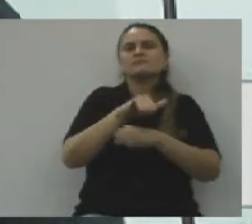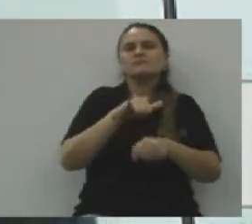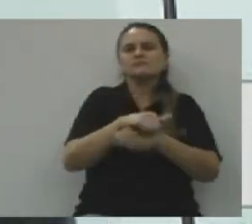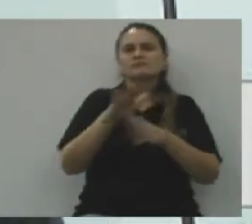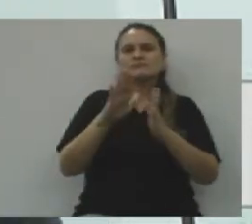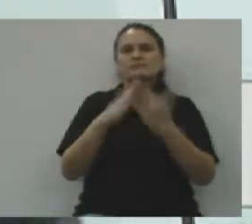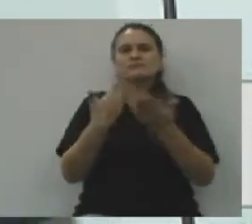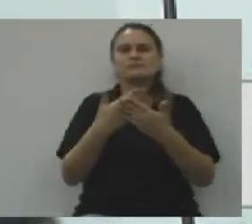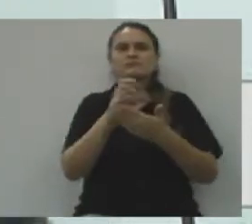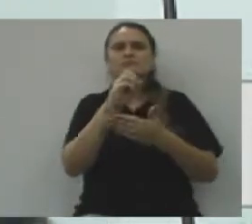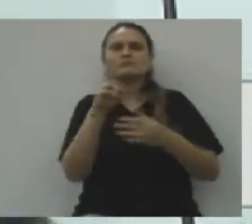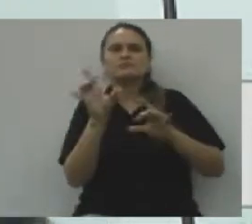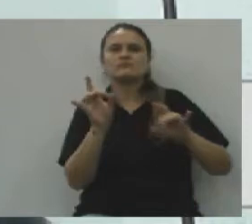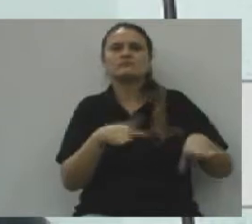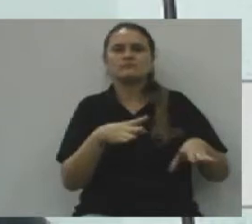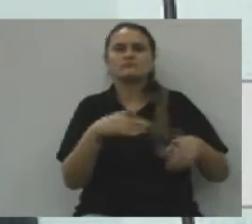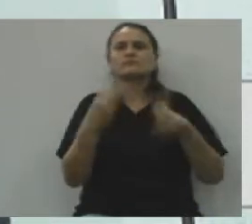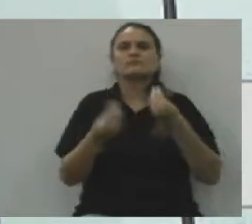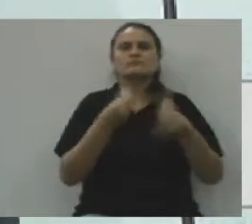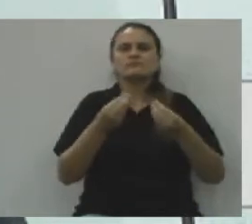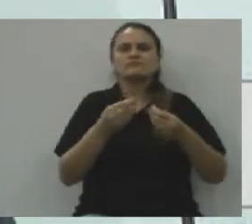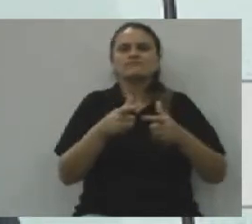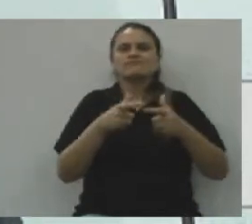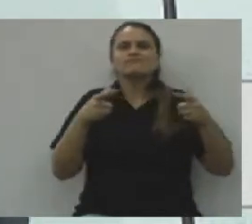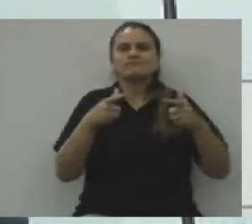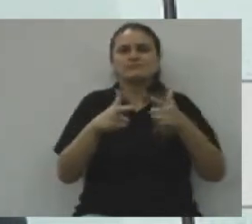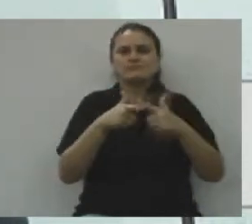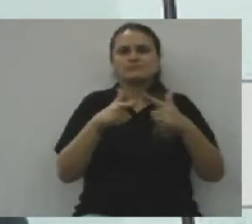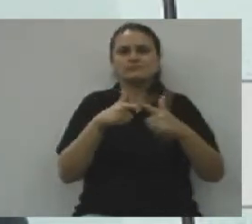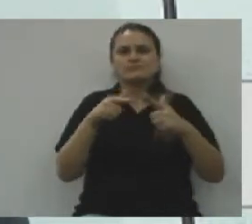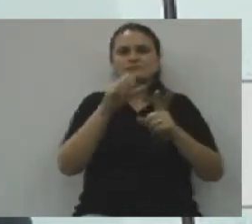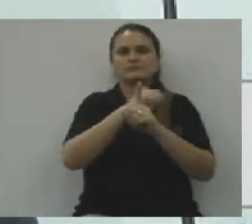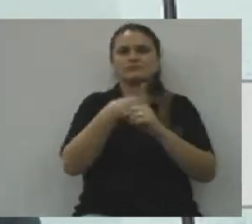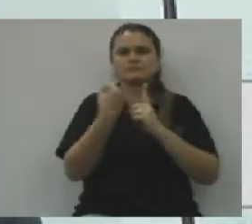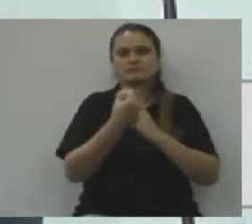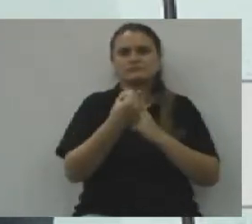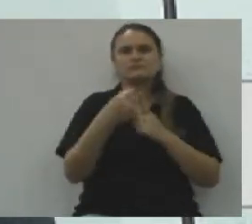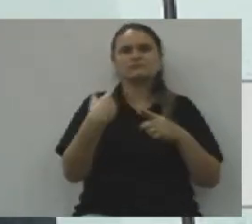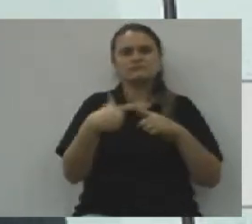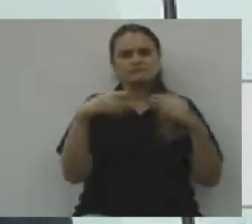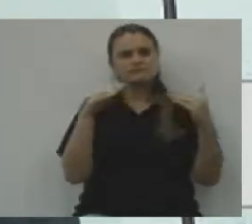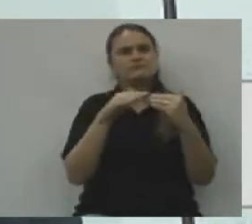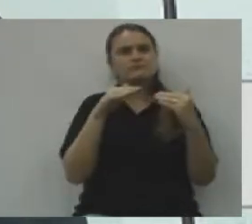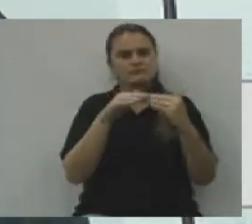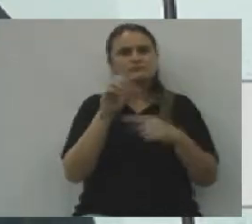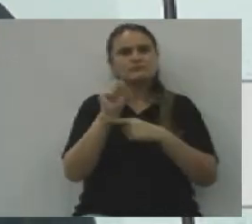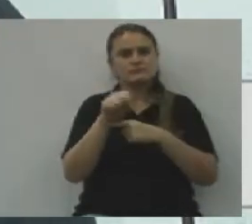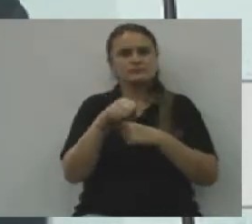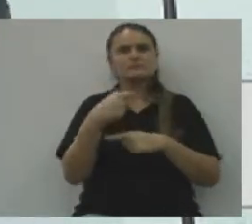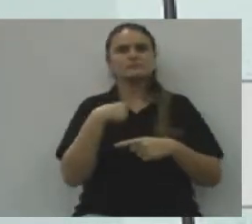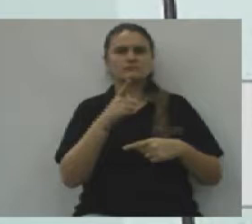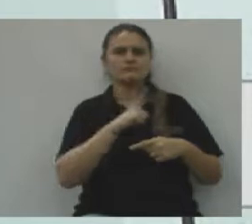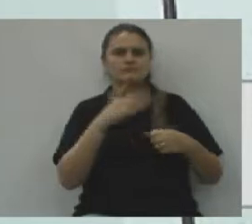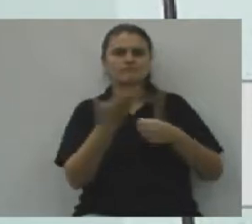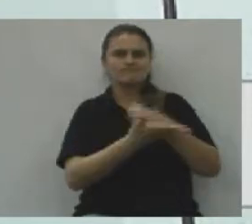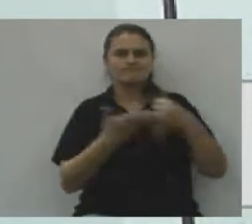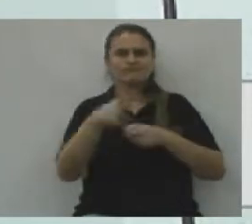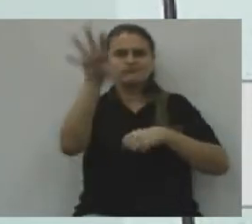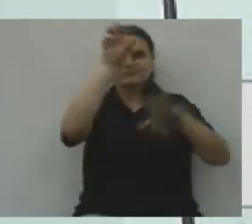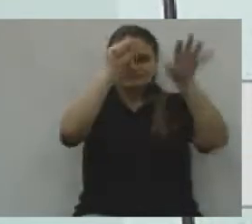evasão, tem a ver com o aumento da criminalidade? Pois eu lhes digo, tem tudo a ver. E digo isso com base em